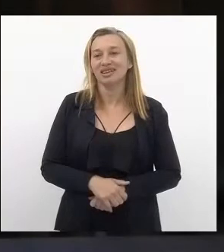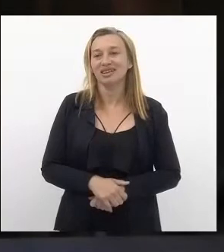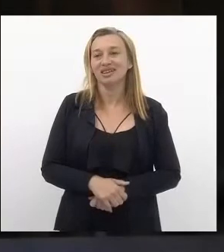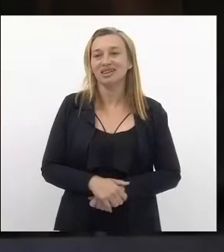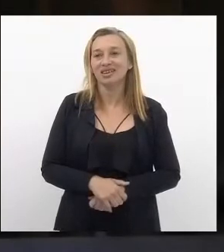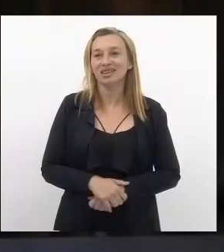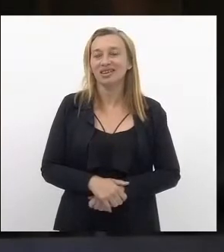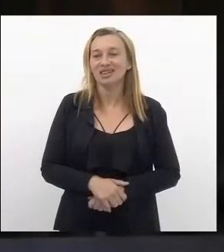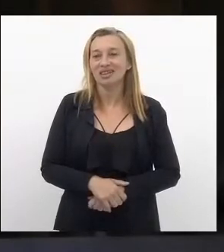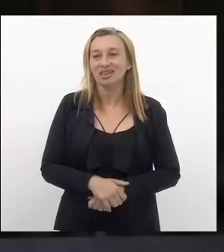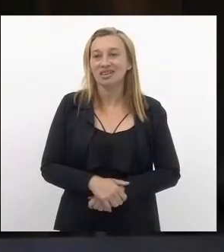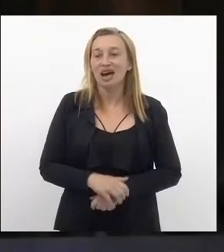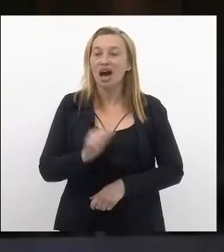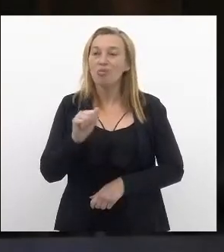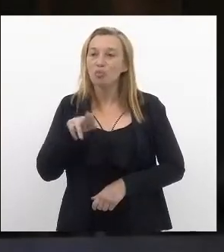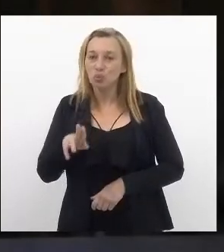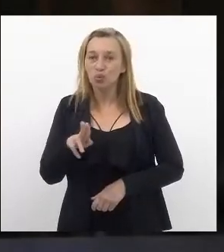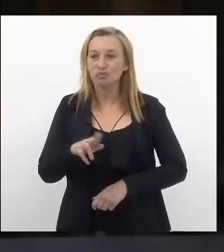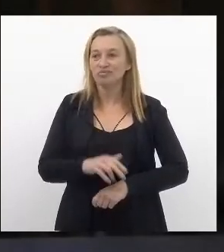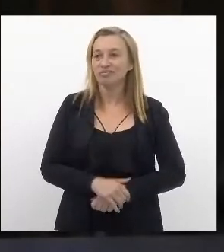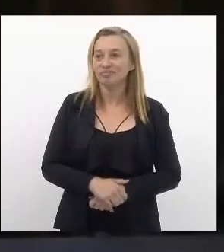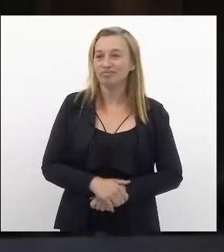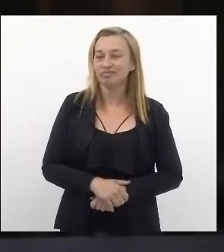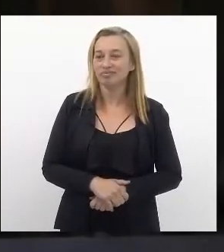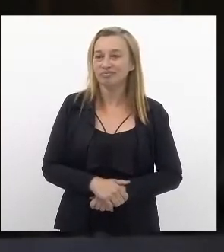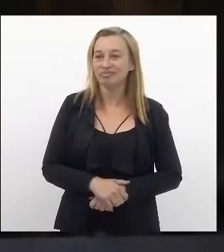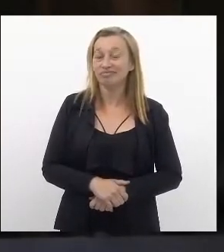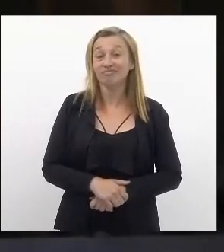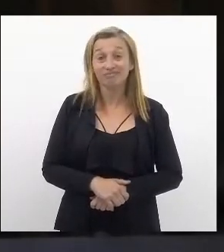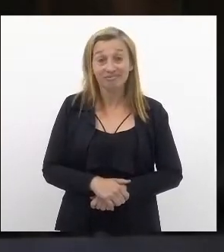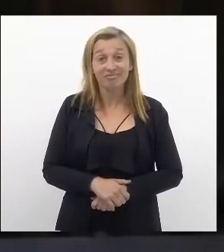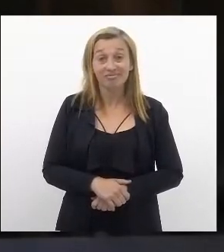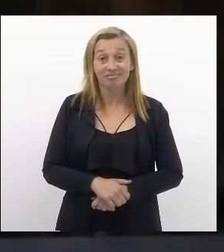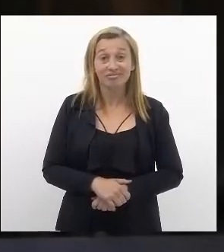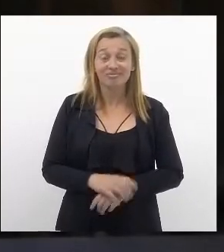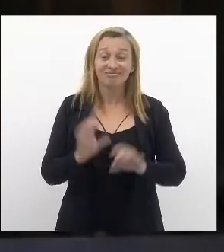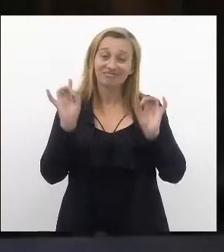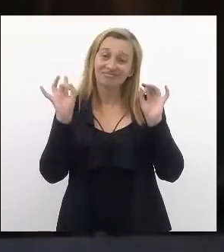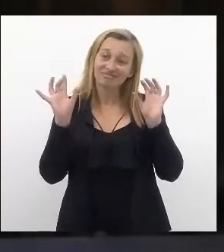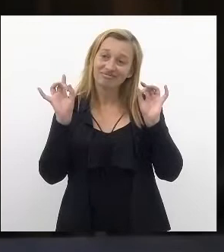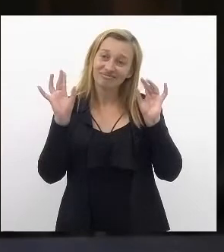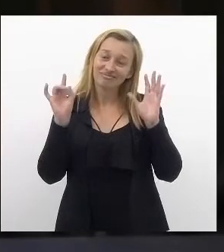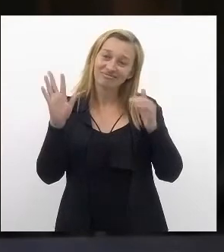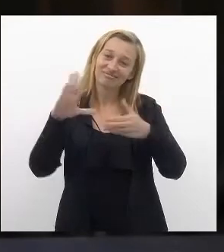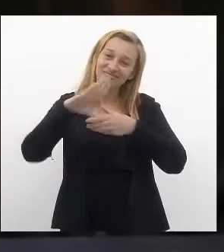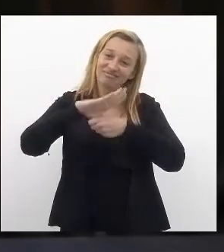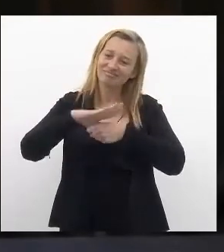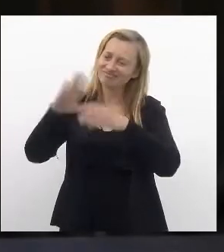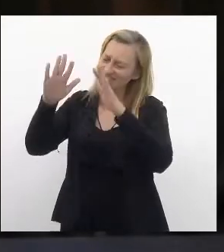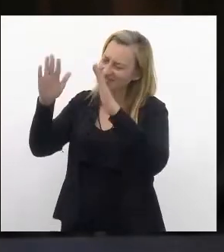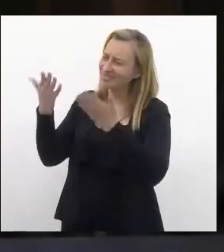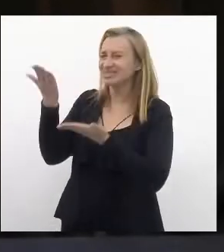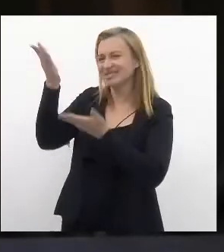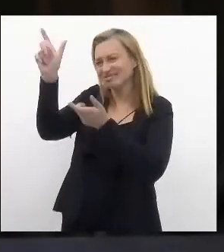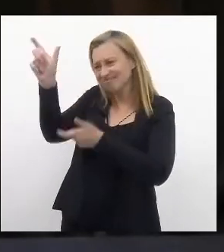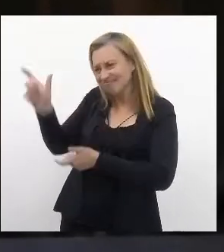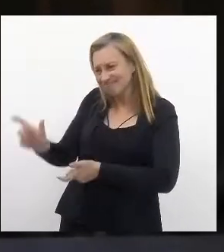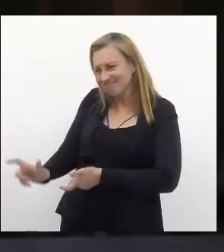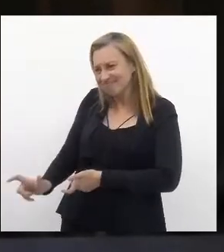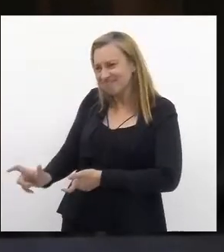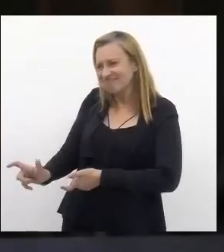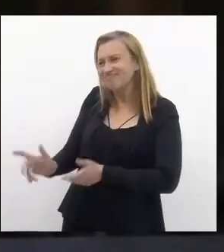o Adel Abu, e fazer um cumprimento muito especial a esse homenageado de hoje, desta